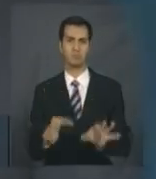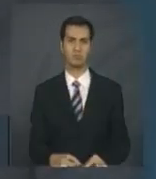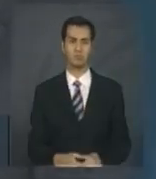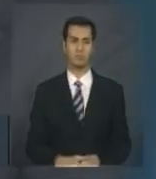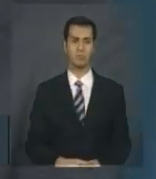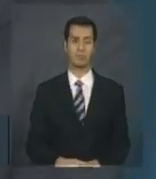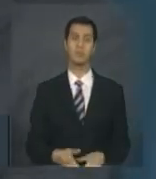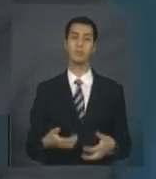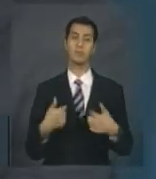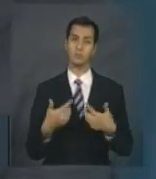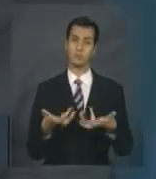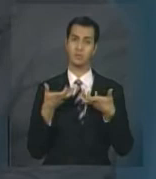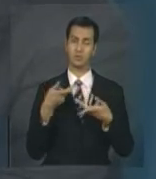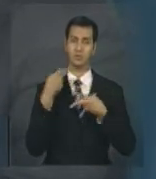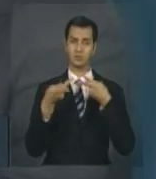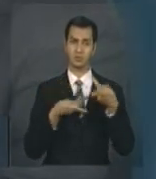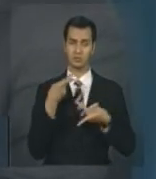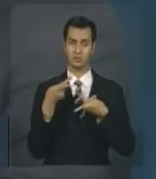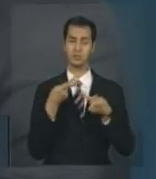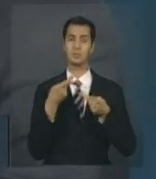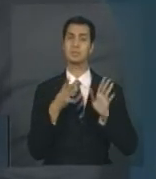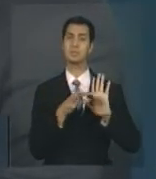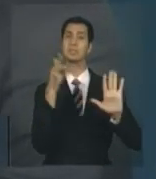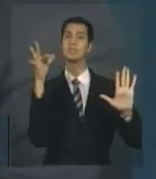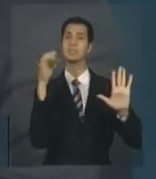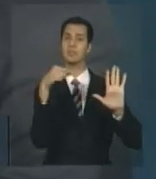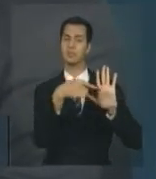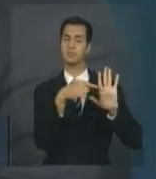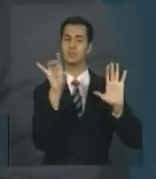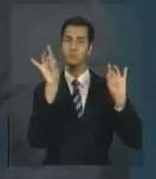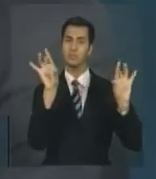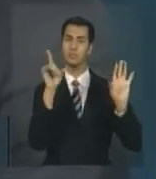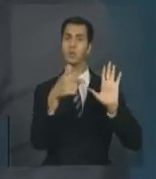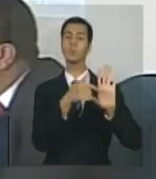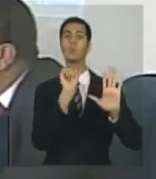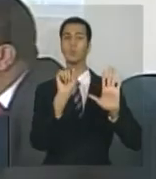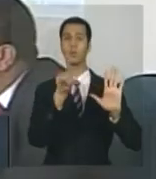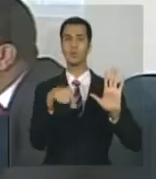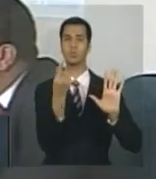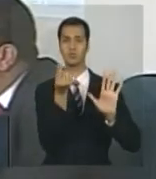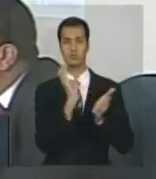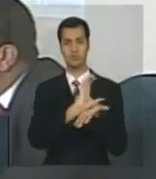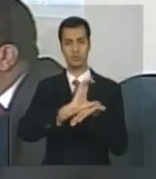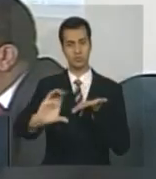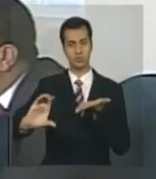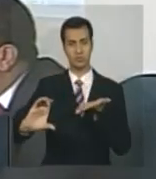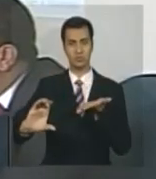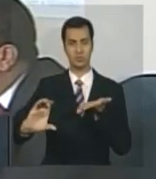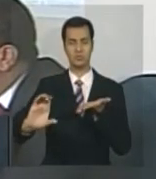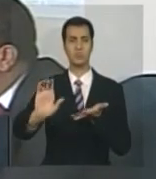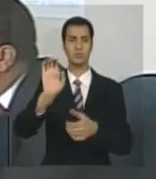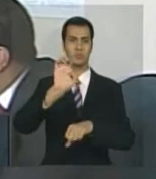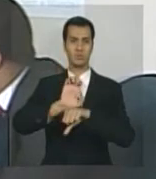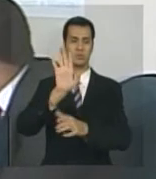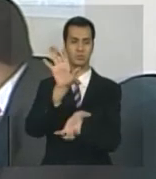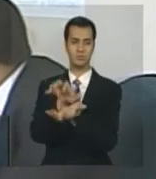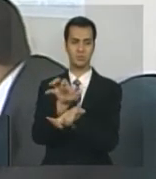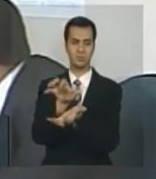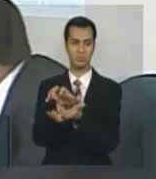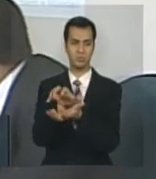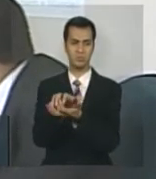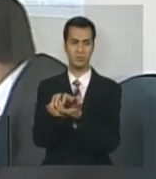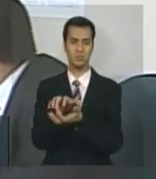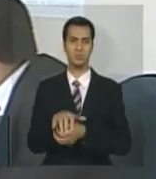dar esse destaque para a alocação desses recursos para Pernambuco, que